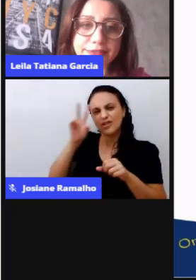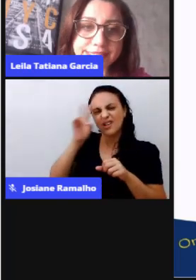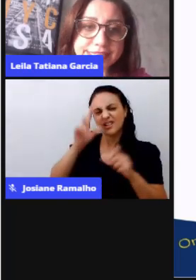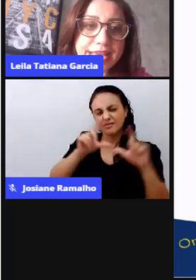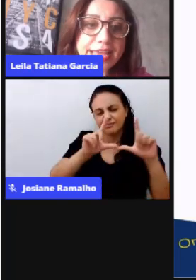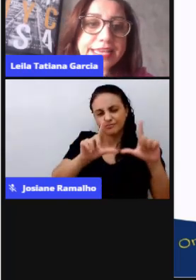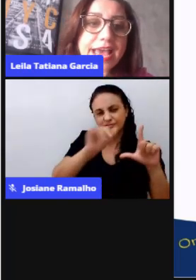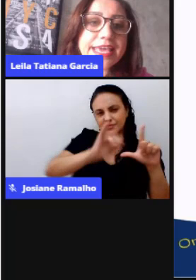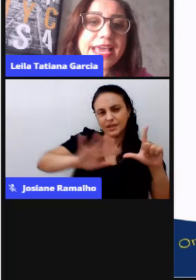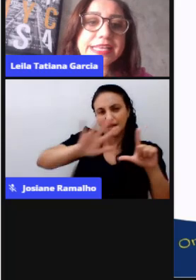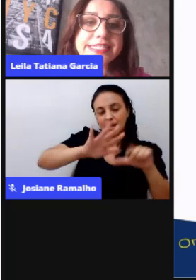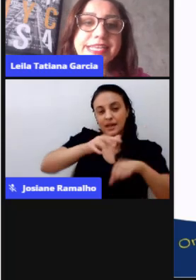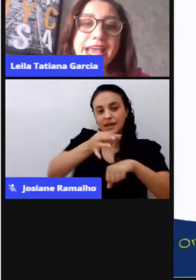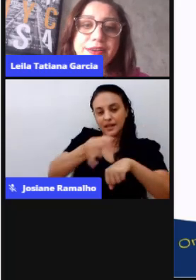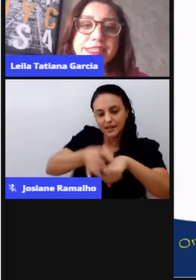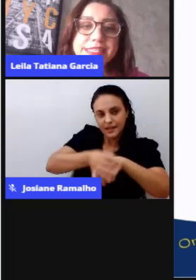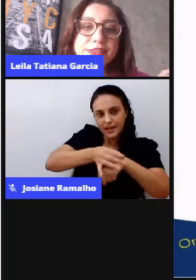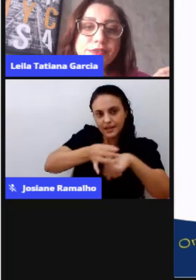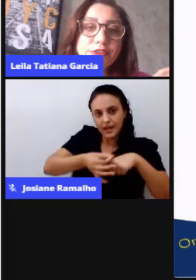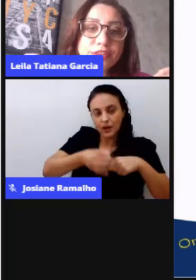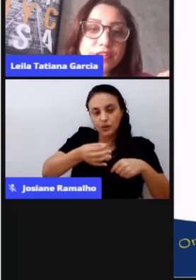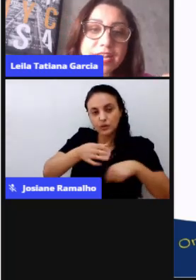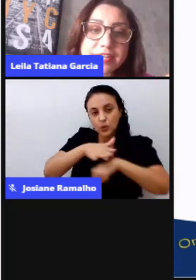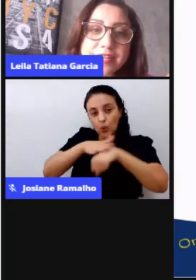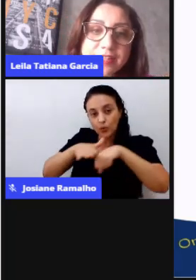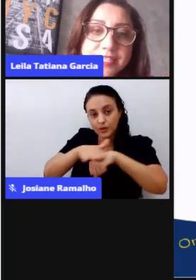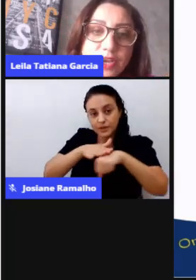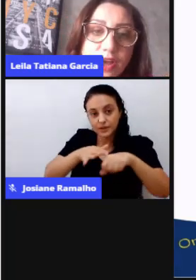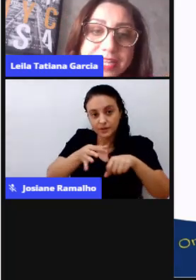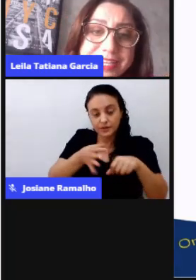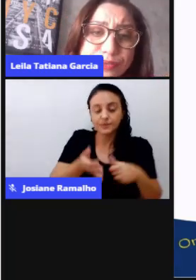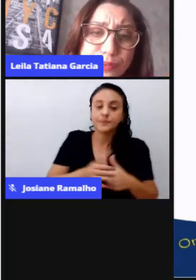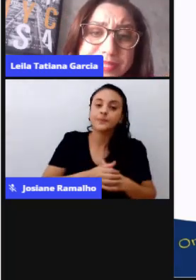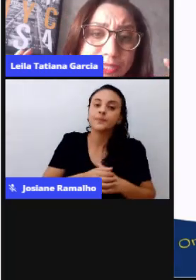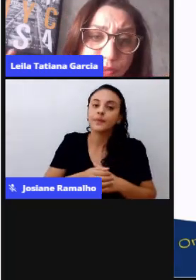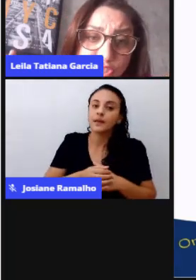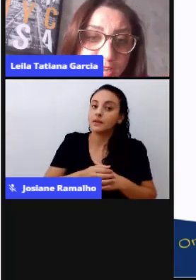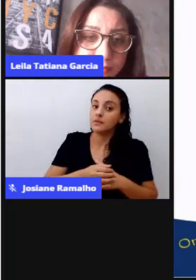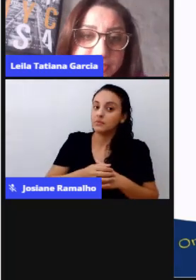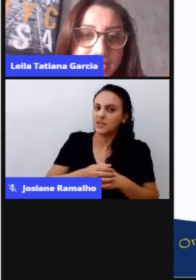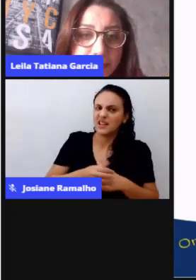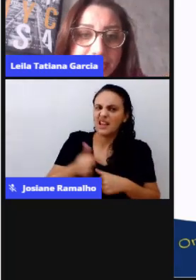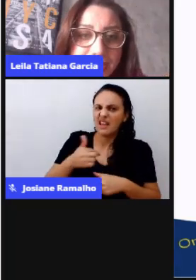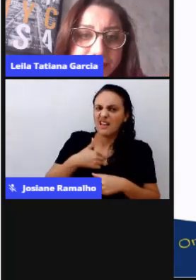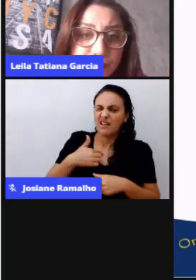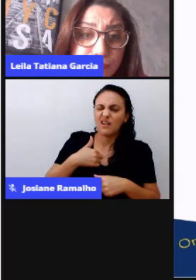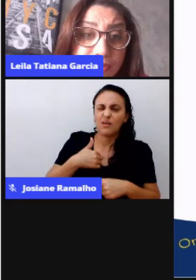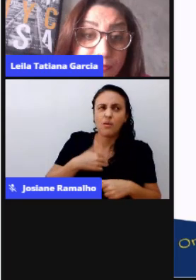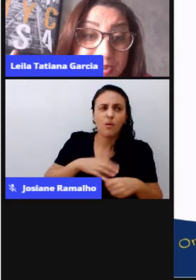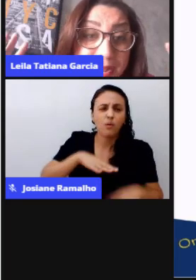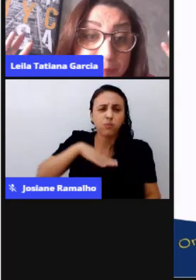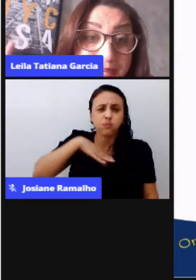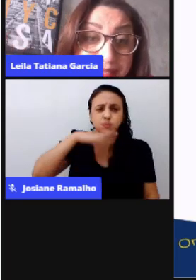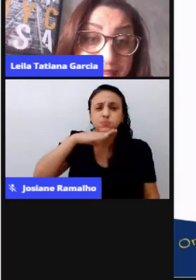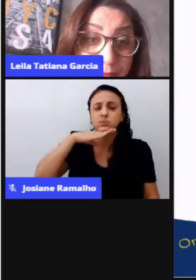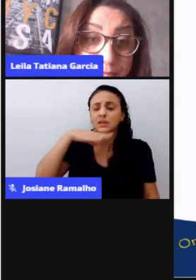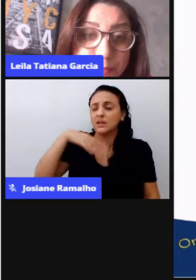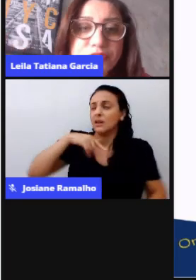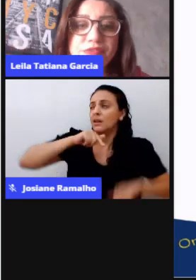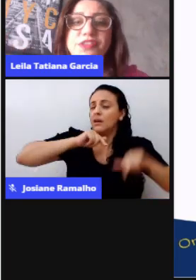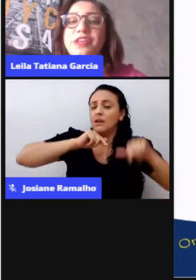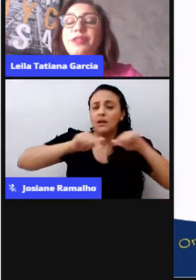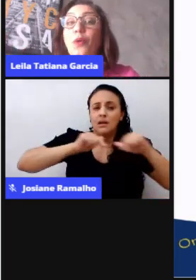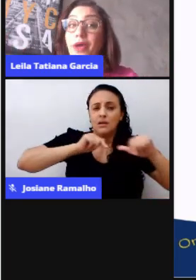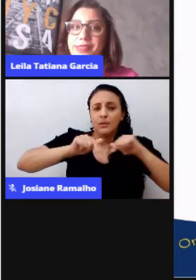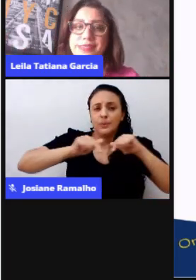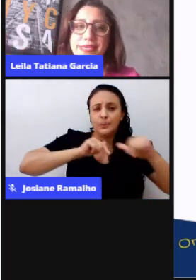as células. E aí as células se dividindo, ele dizendo assim, ó, estou tão cheio de trabalho que eu vou acabar tendo que